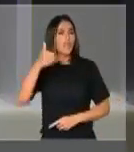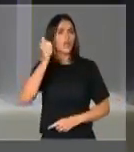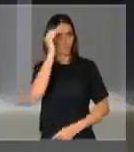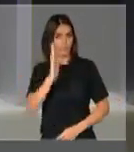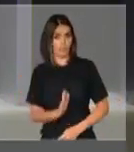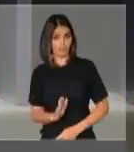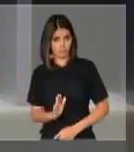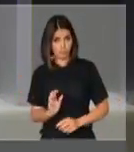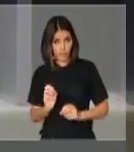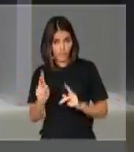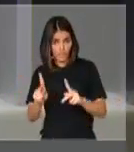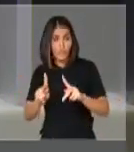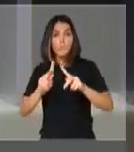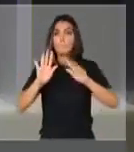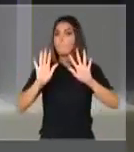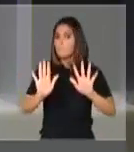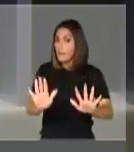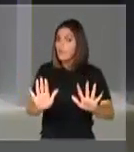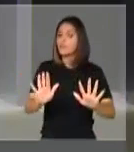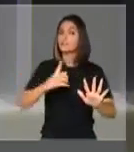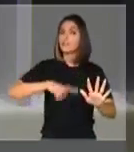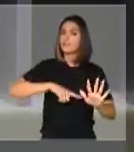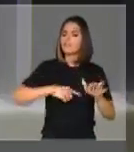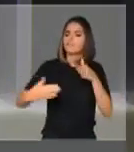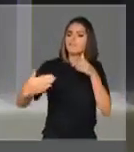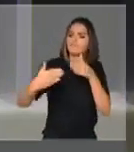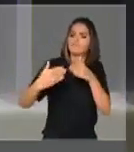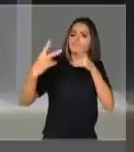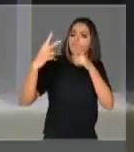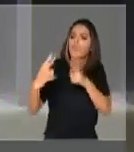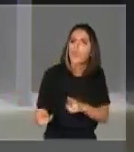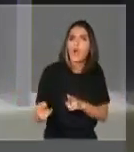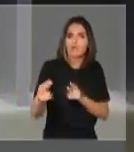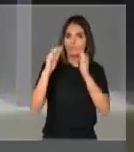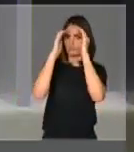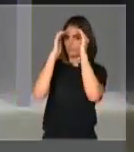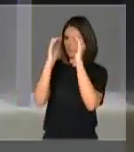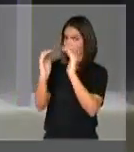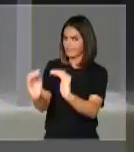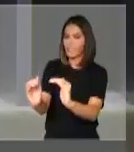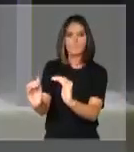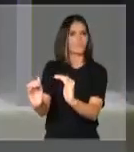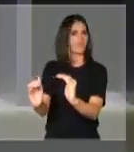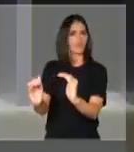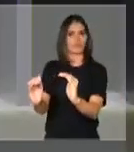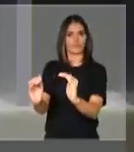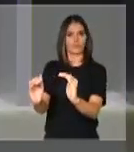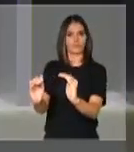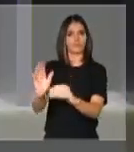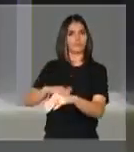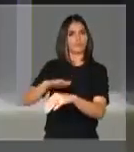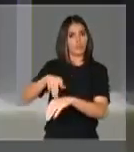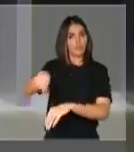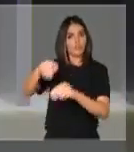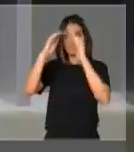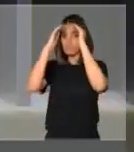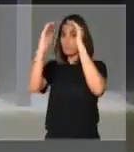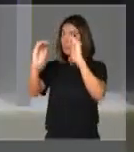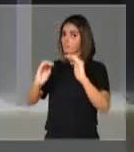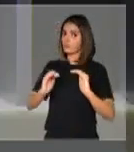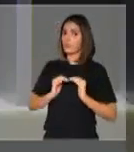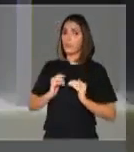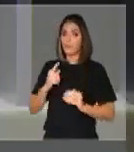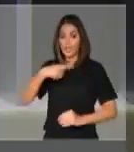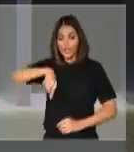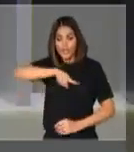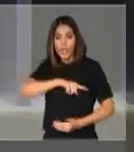país. Porém, o que nós temos em comum é o respeito ao parlamento que